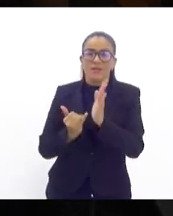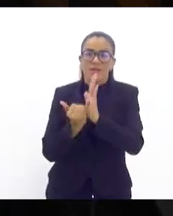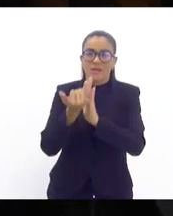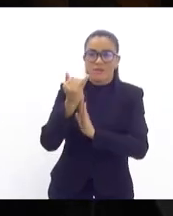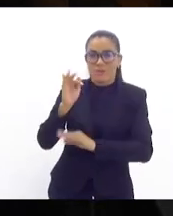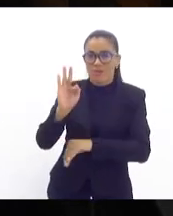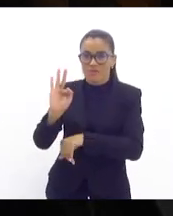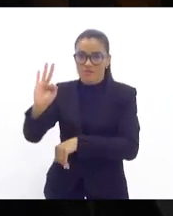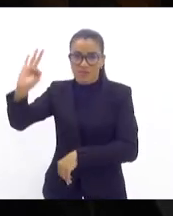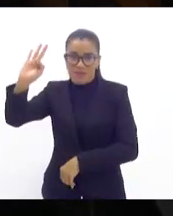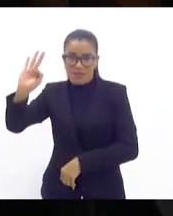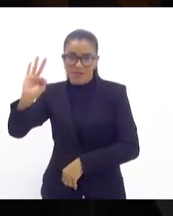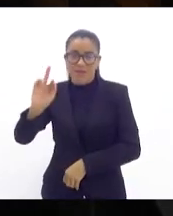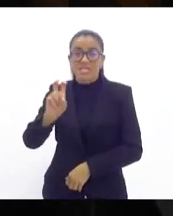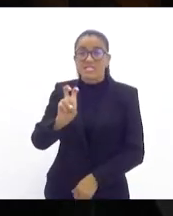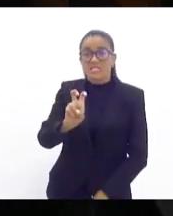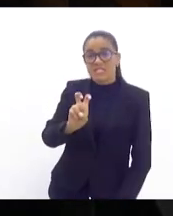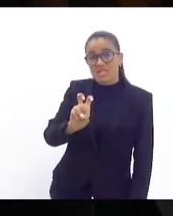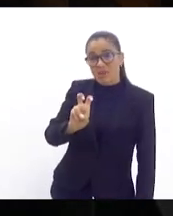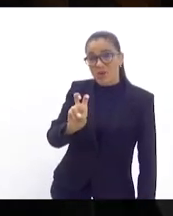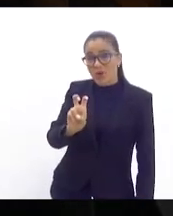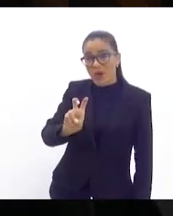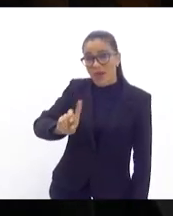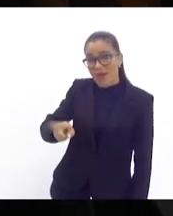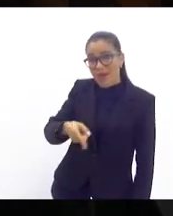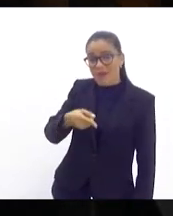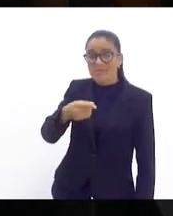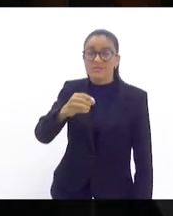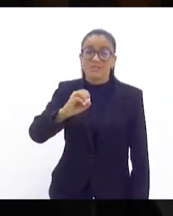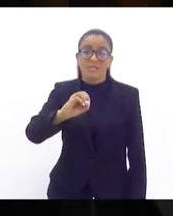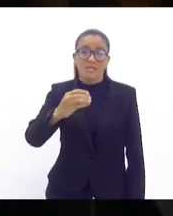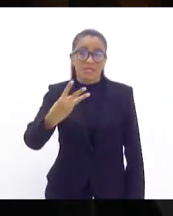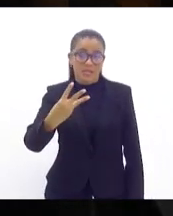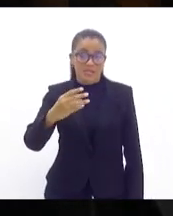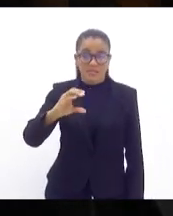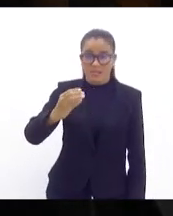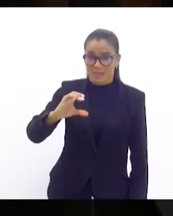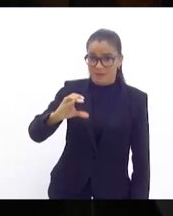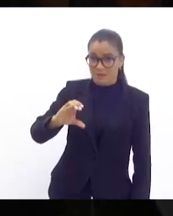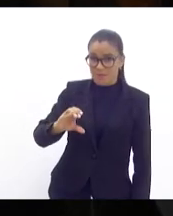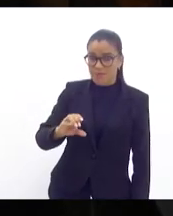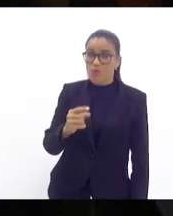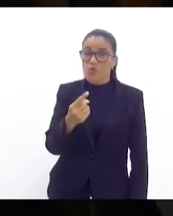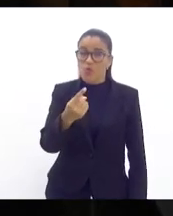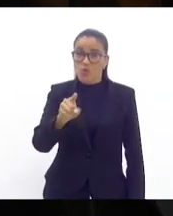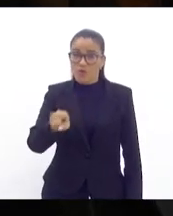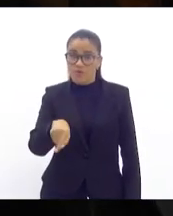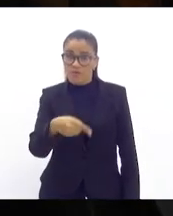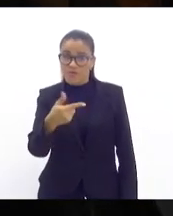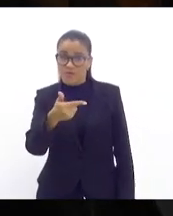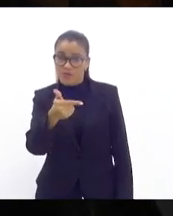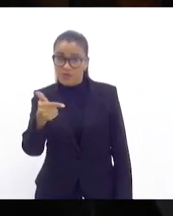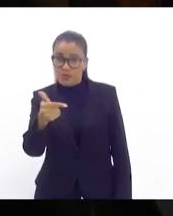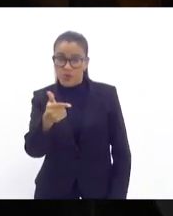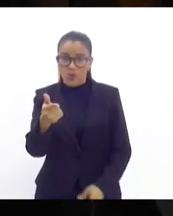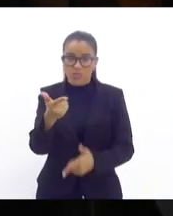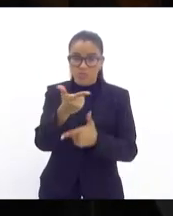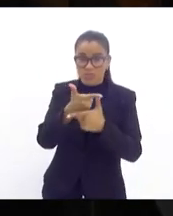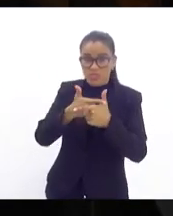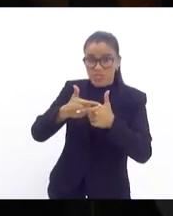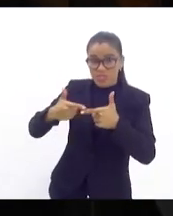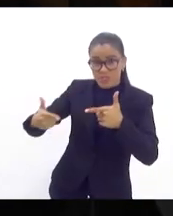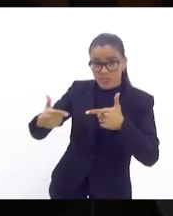vai dar r$ 5 e 3 centavos se eu pegar 1,22 e dividir